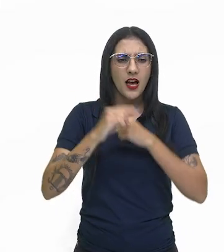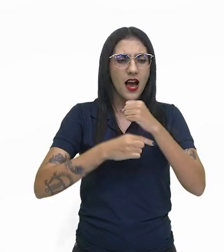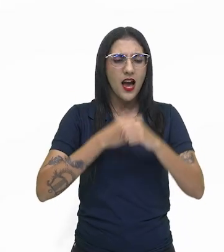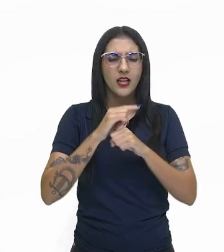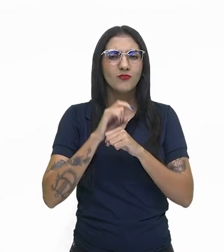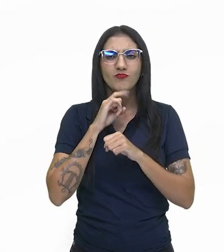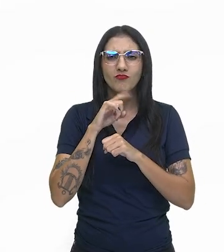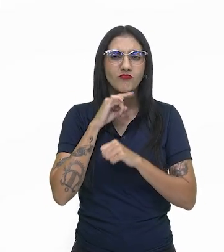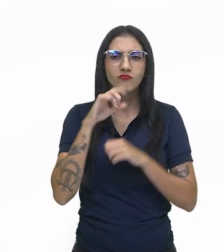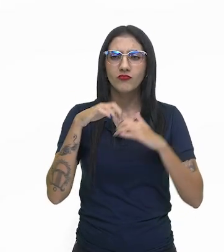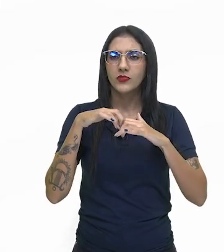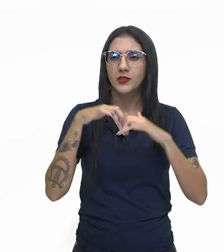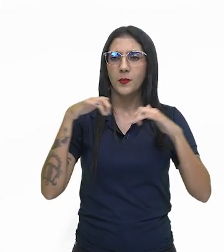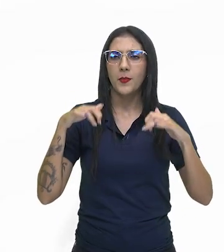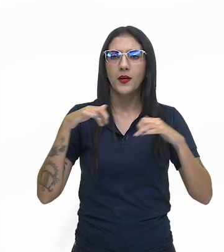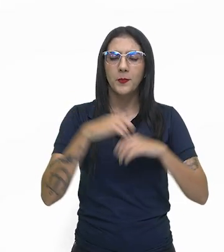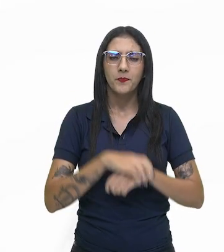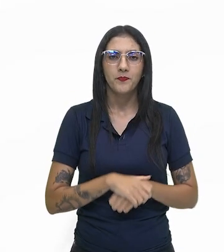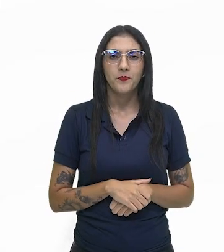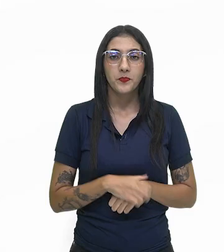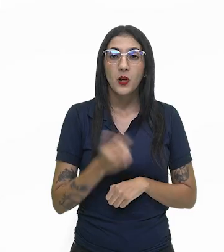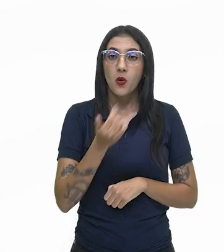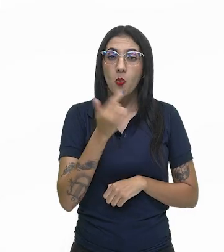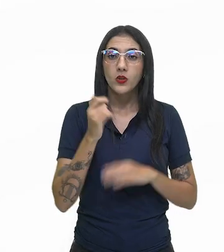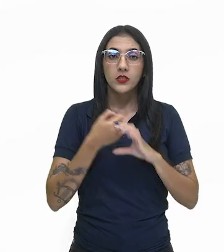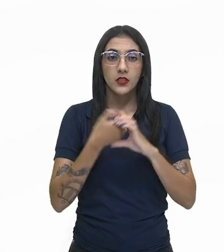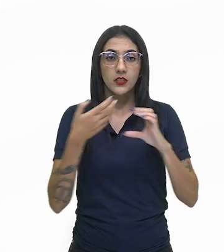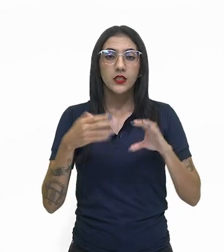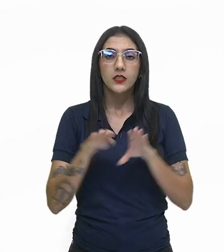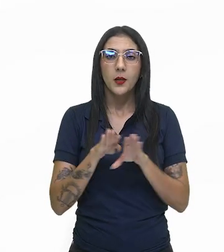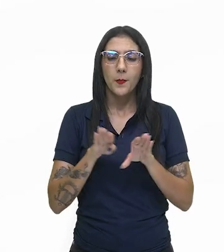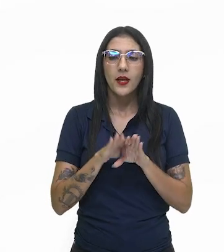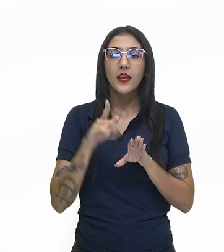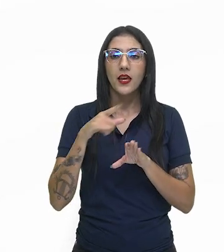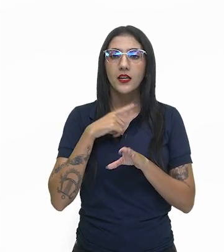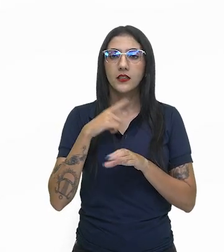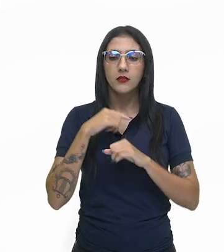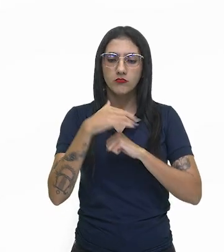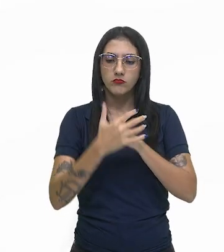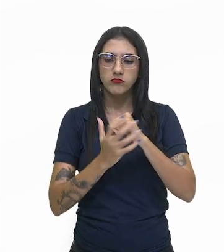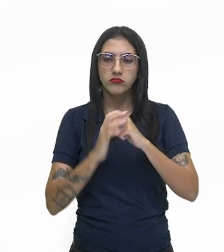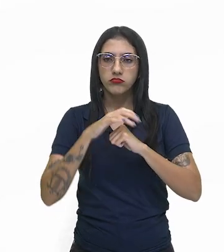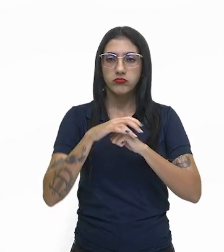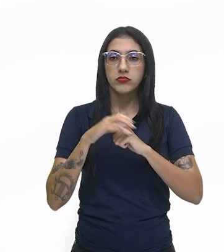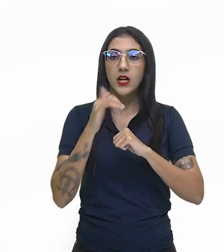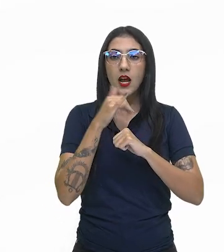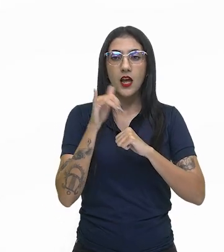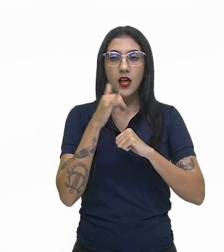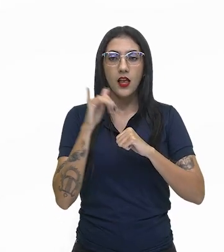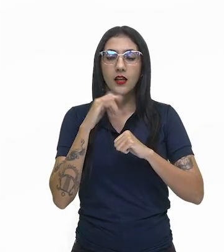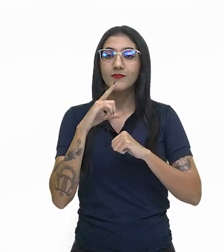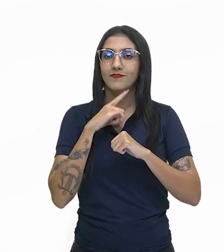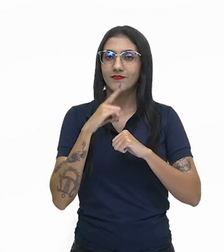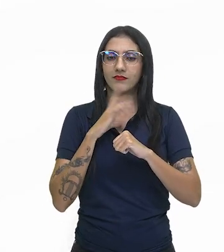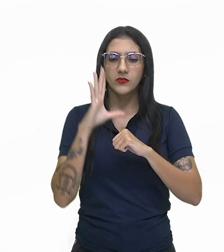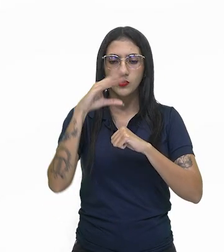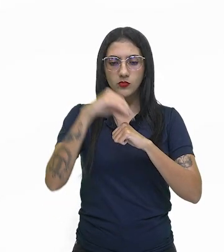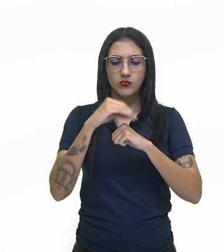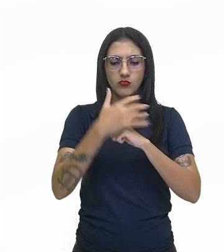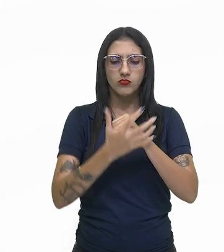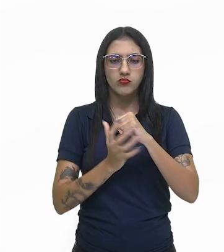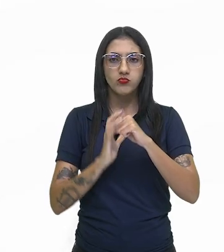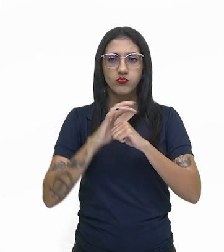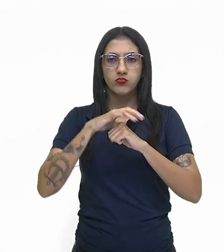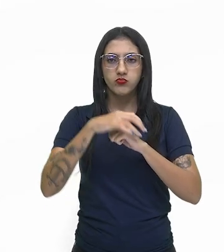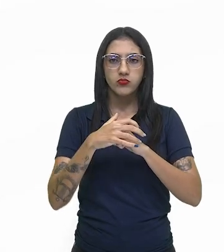indivisível. Outra característica desse átomo é que ele tem natureza elétrica, né? Então, de acordo com Thompson, o átomo